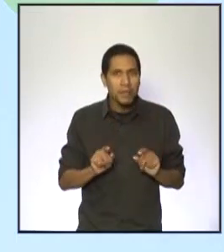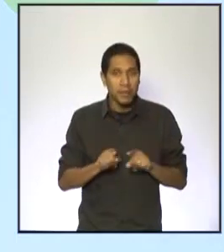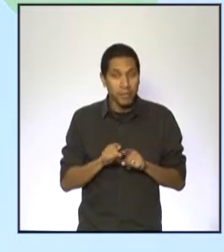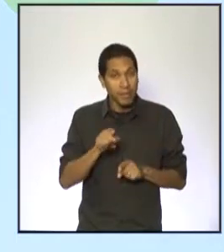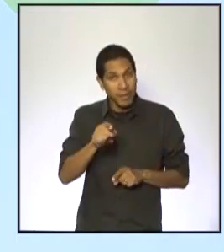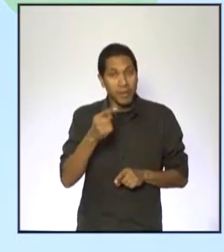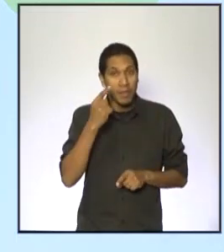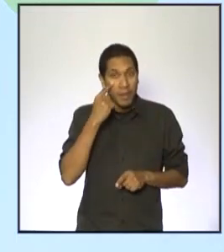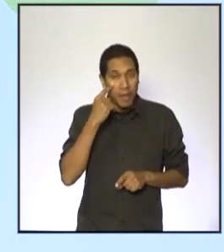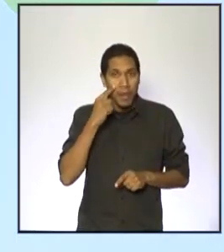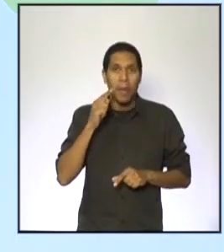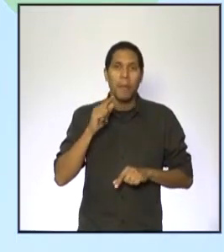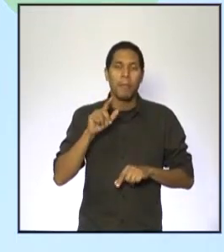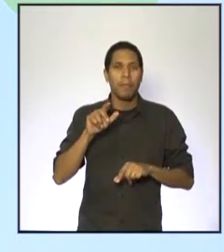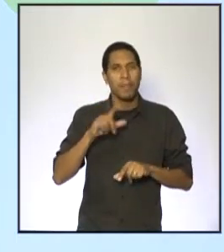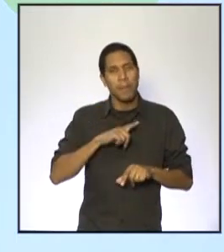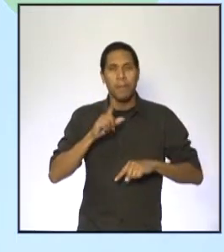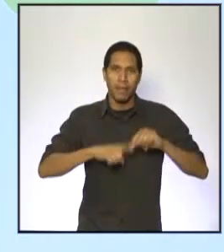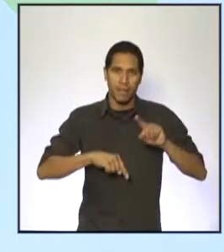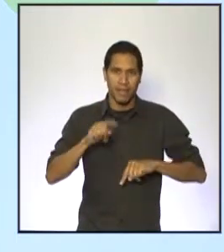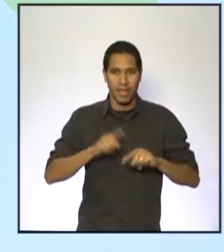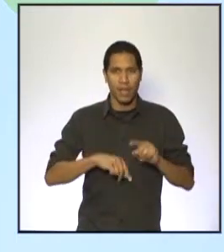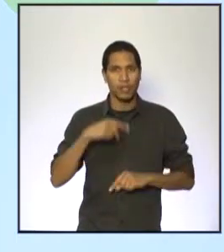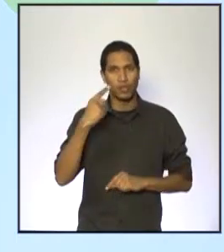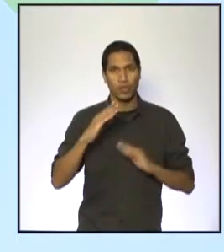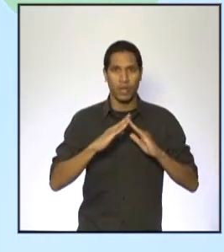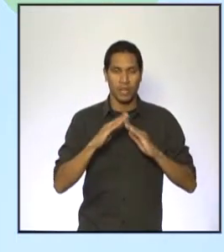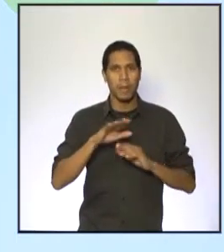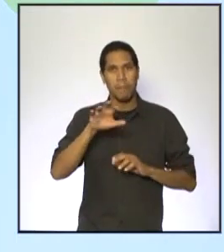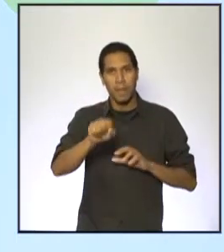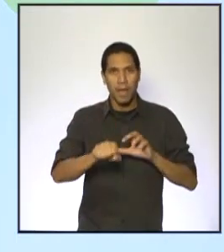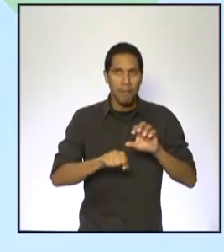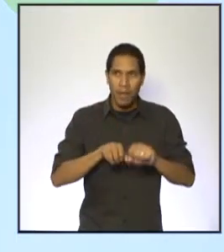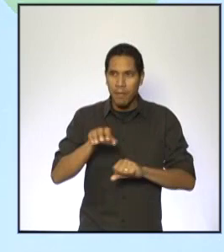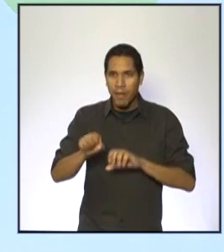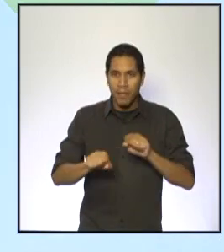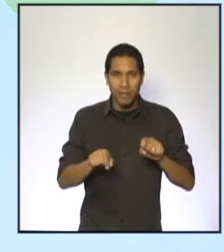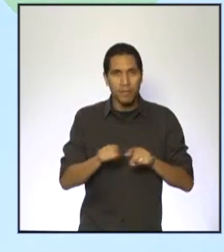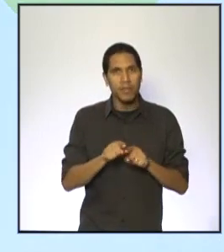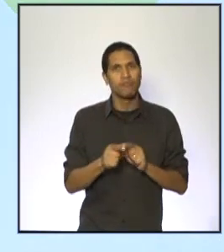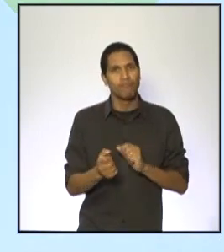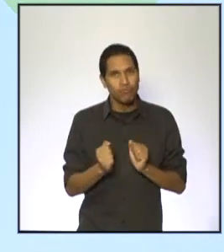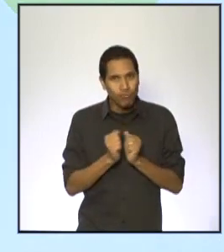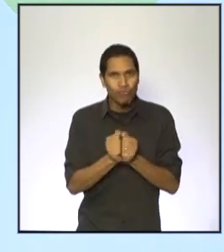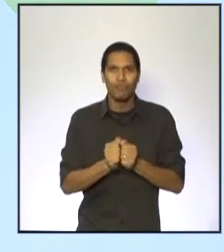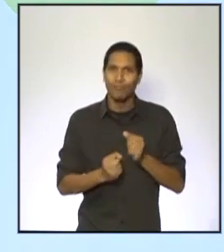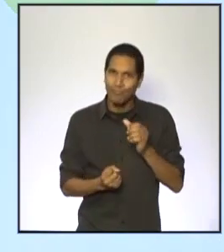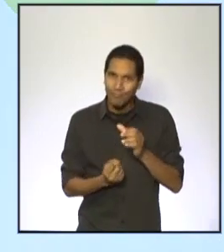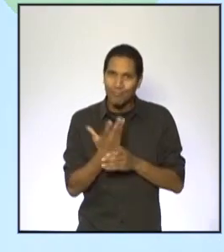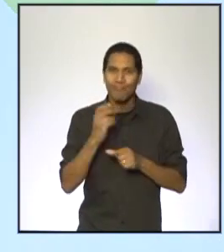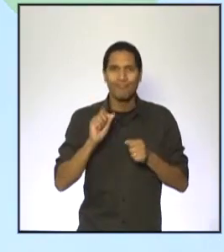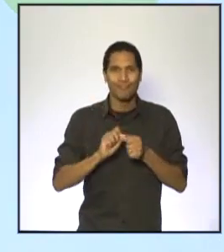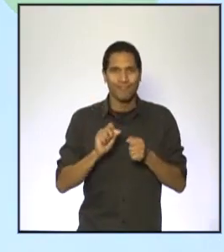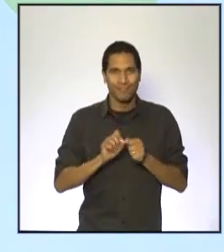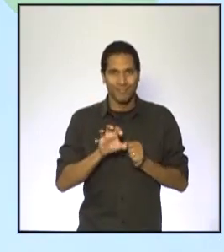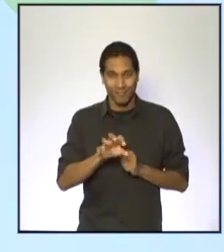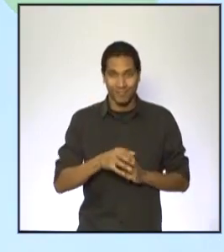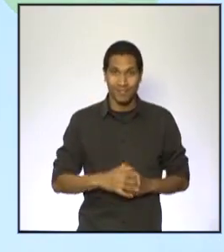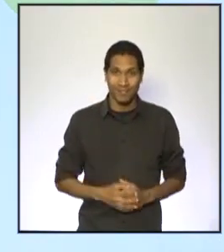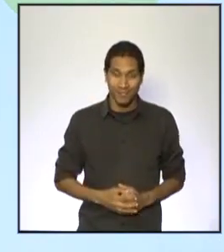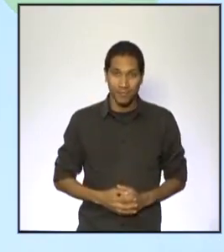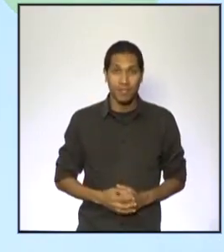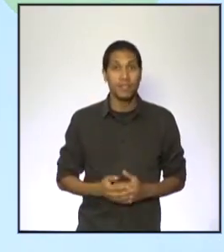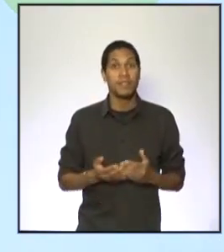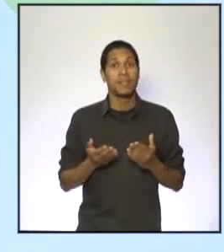tem aí na sua casa, para que a gente possa construir juntos aqui essa mão mecânica. Mas eu quero também falar uma coisa